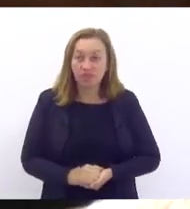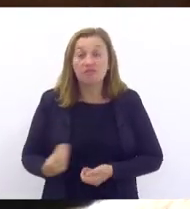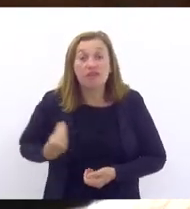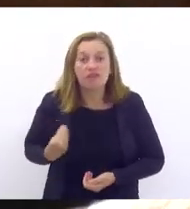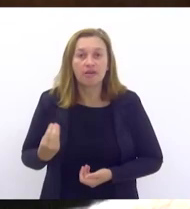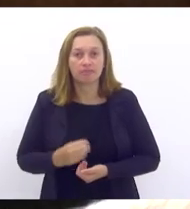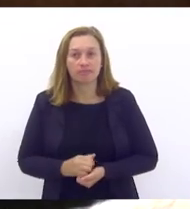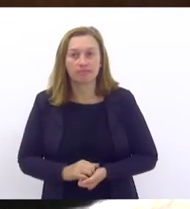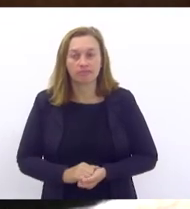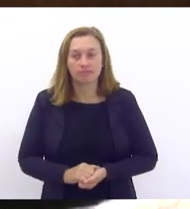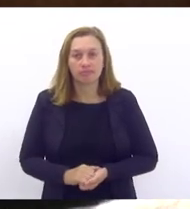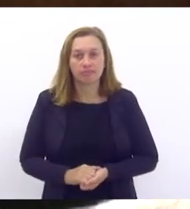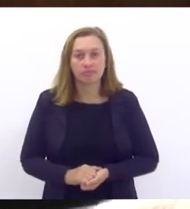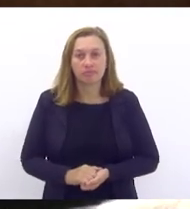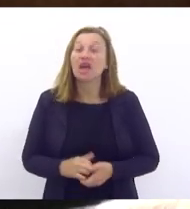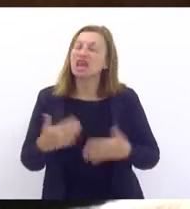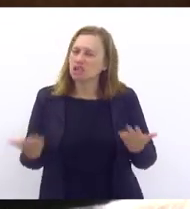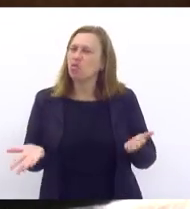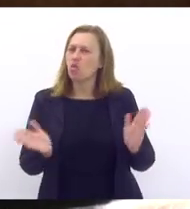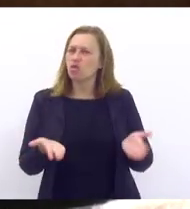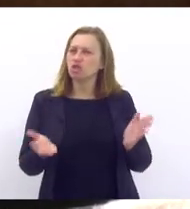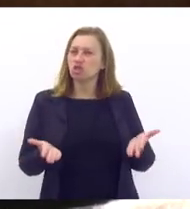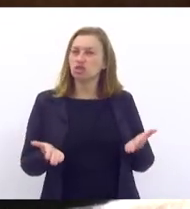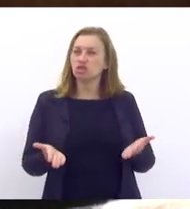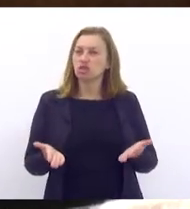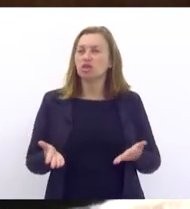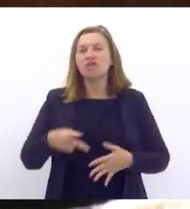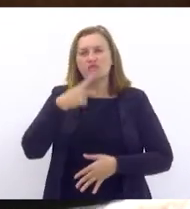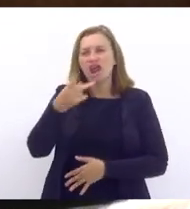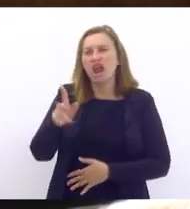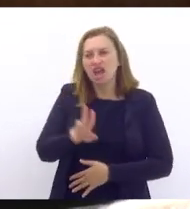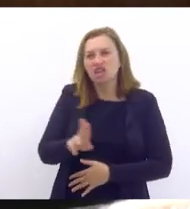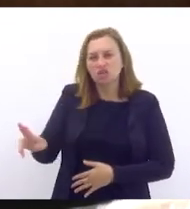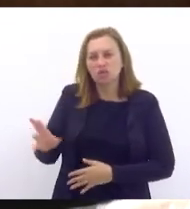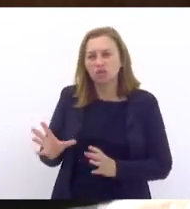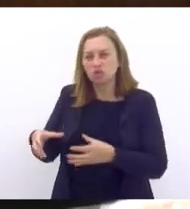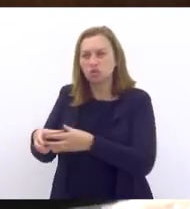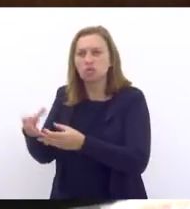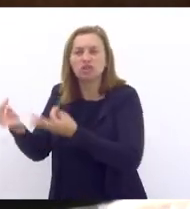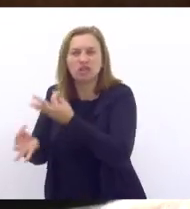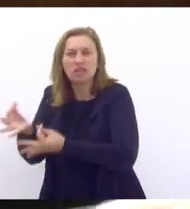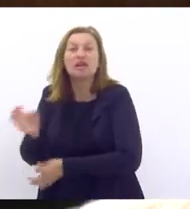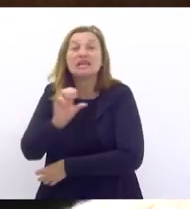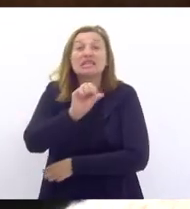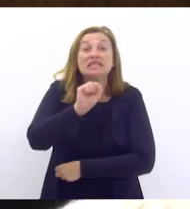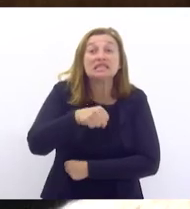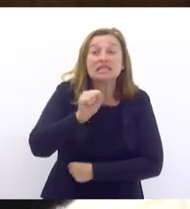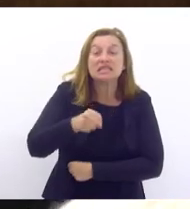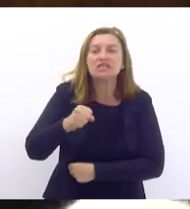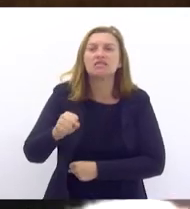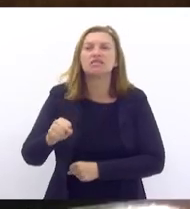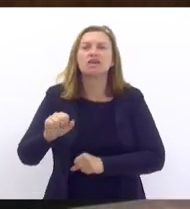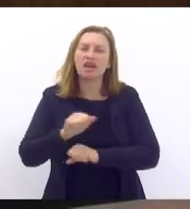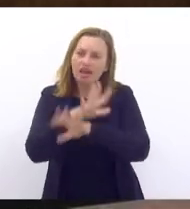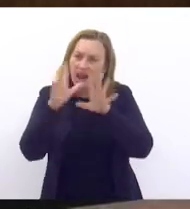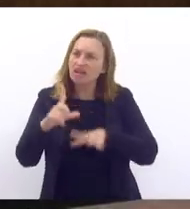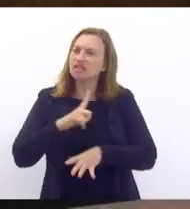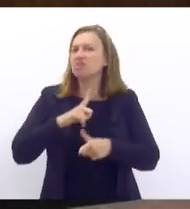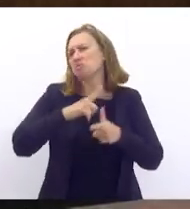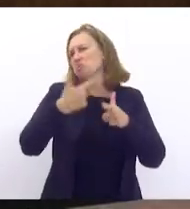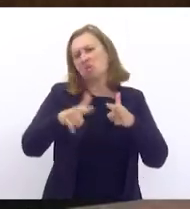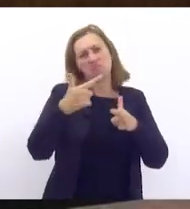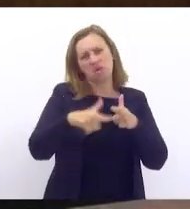Ressuscitada. Então, hoje, eu venho falar em nome das comunidades terapêuticas, sim, é claro que nós temos